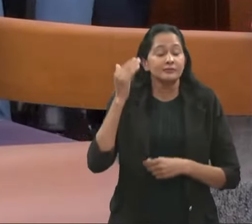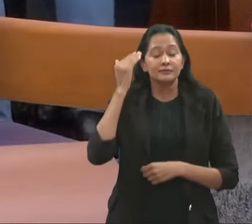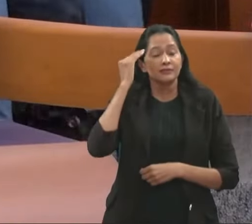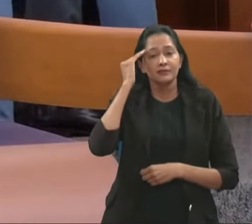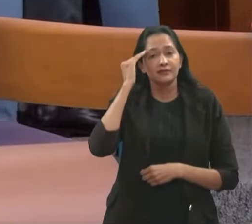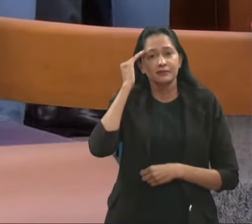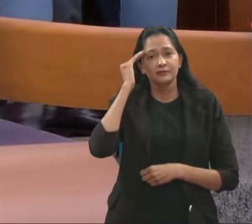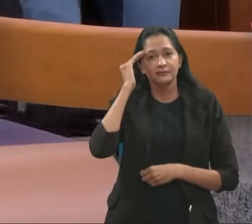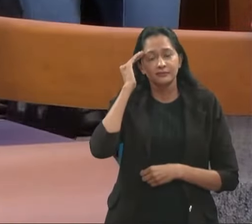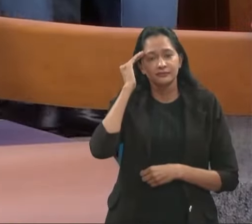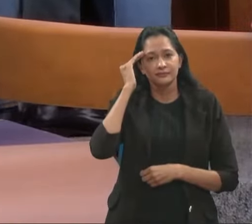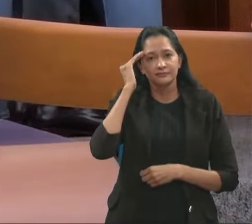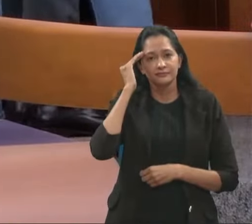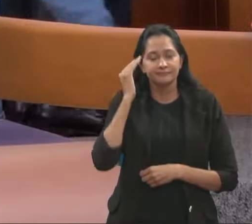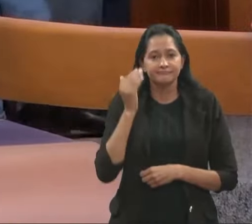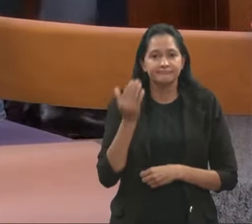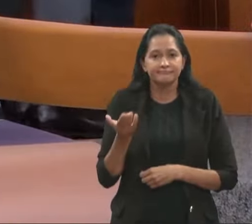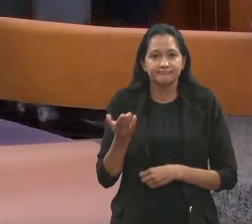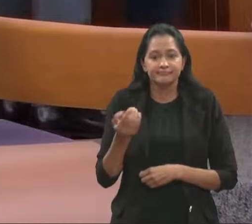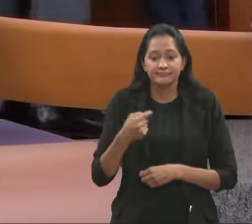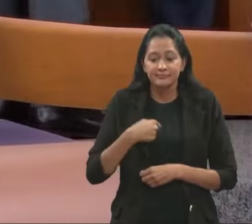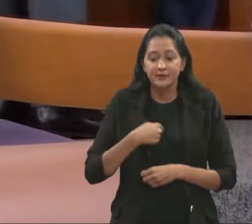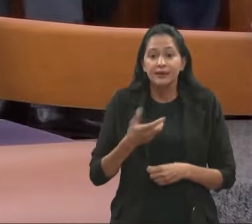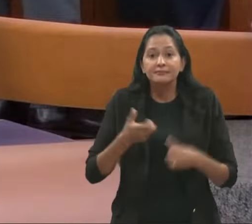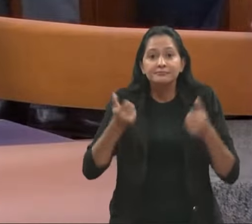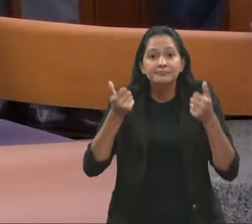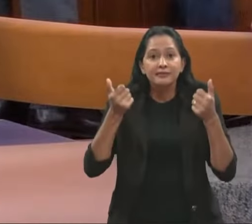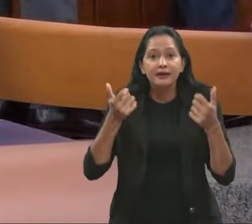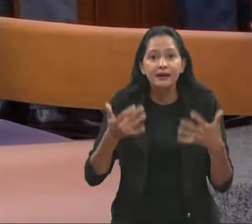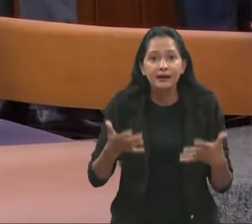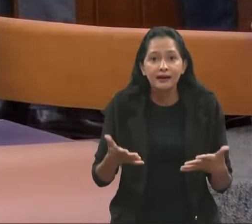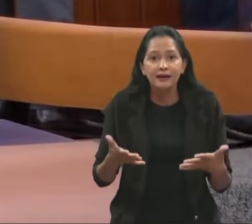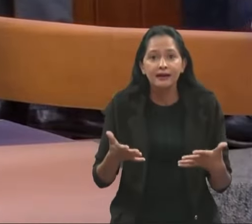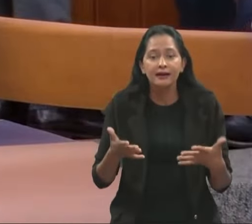eu não entendo que eu tô querendo explicar para vocês.